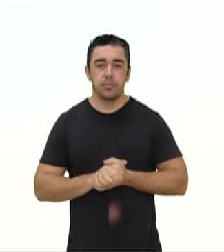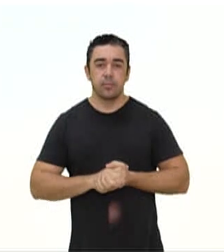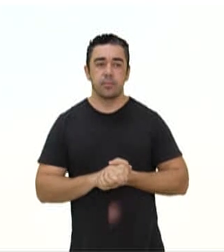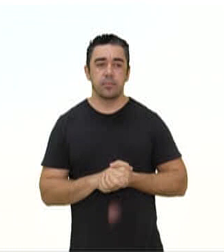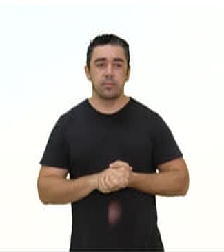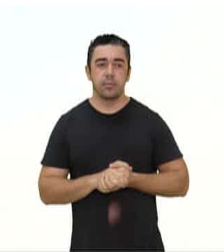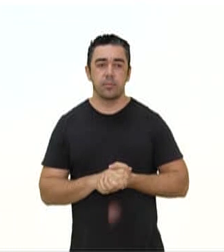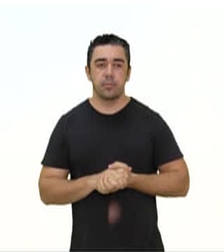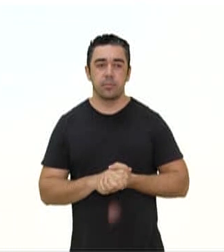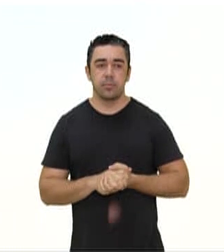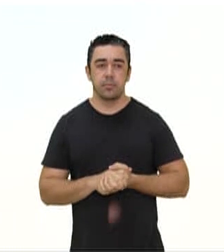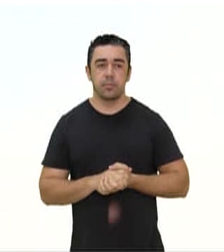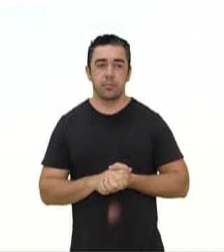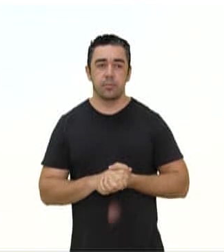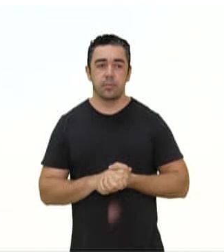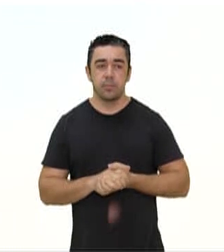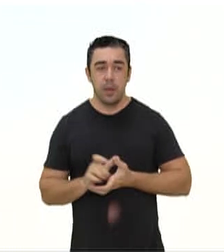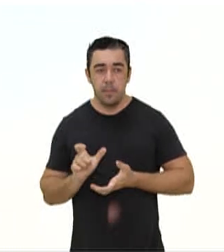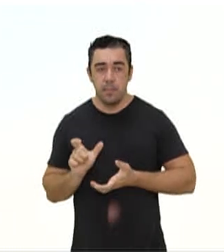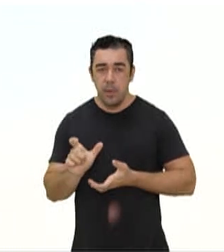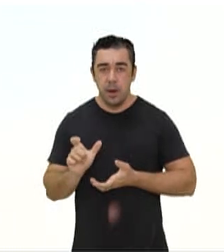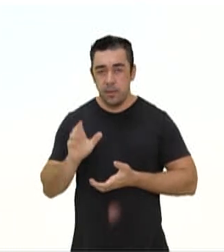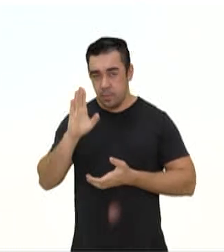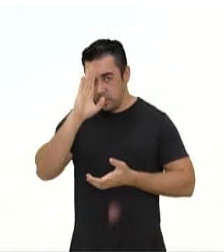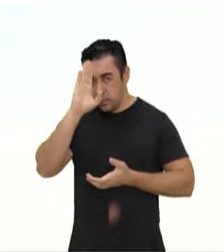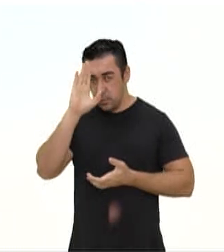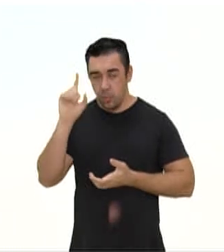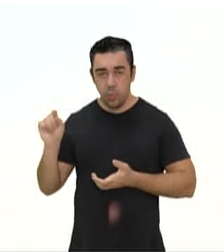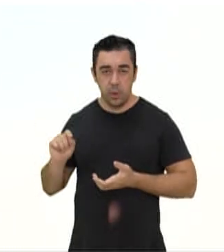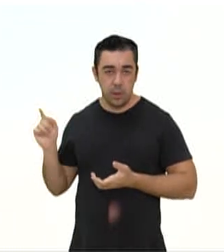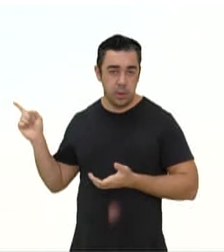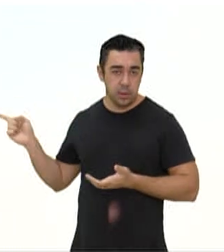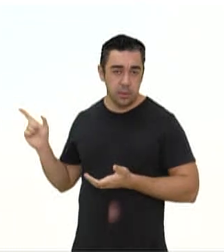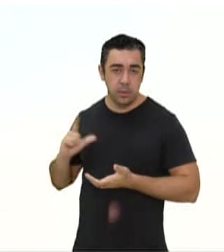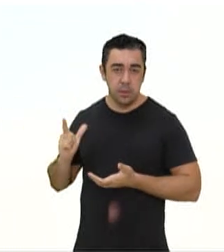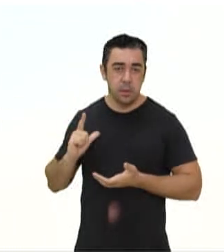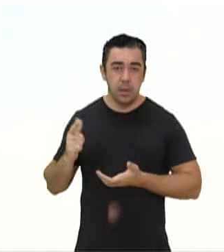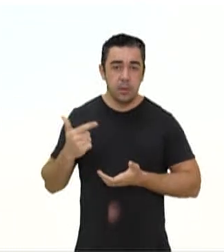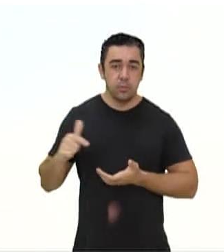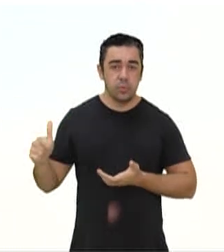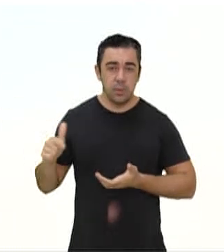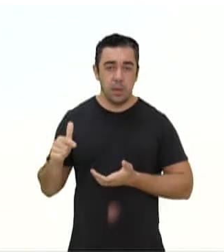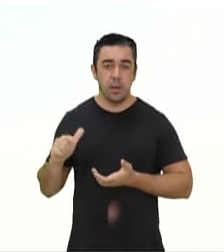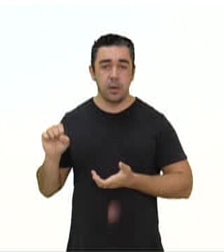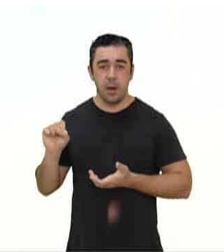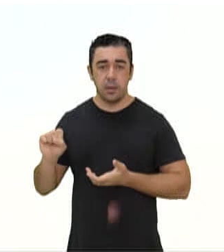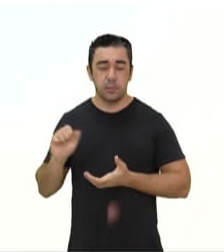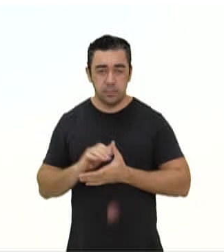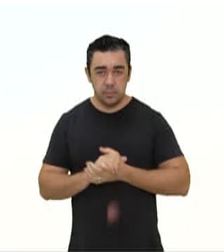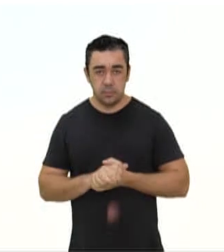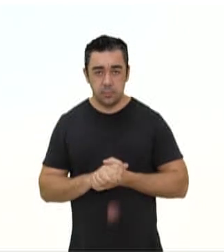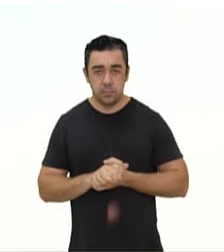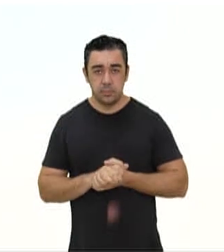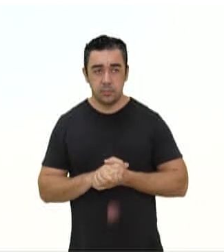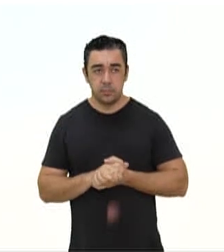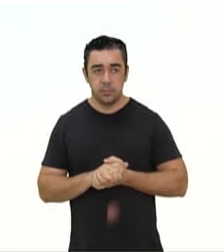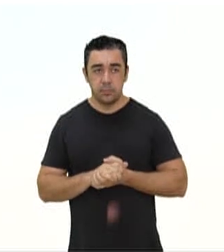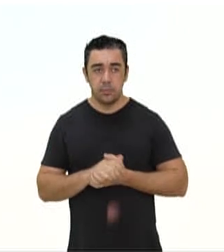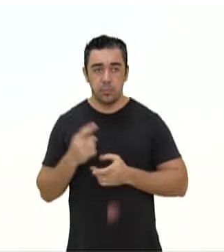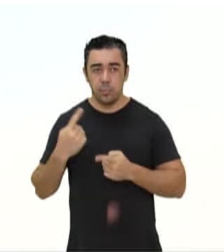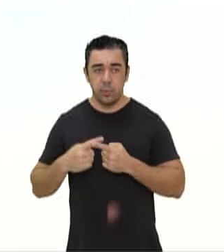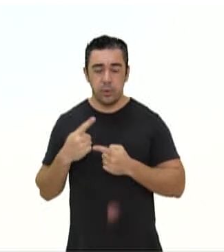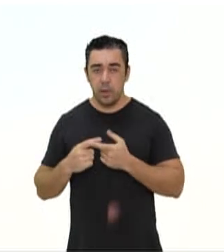ali, né? A palavra em destaque está no grau diminutivo porque o sufixo não está escrito com S, porque o radical